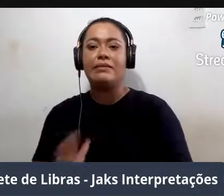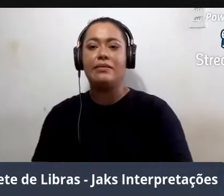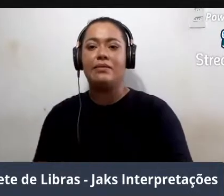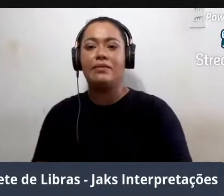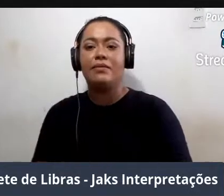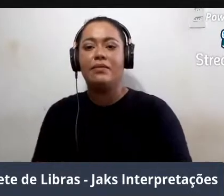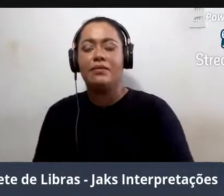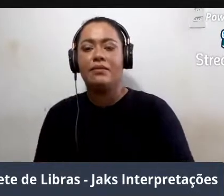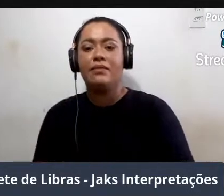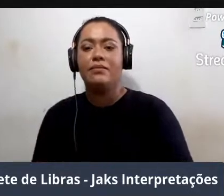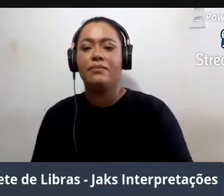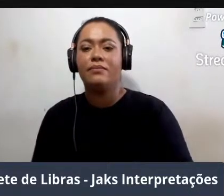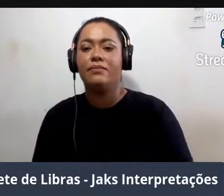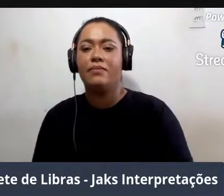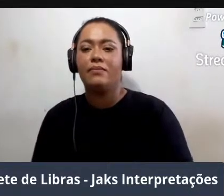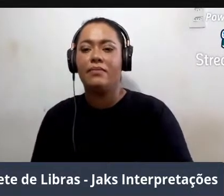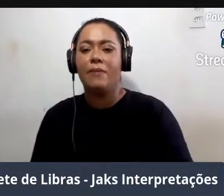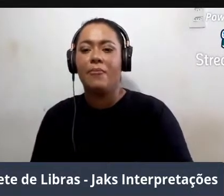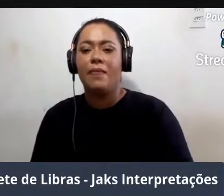Entendi.